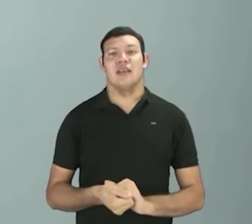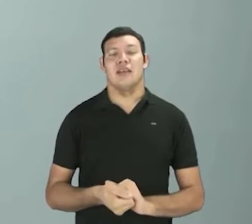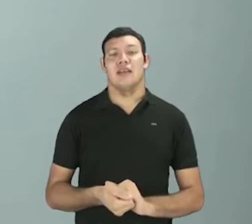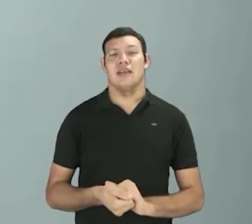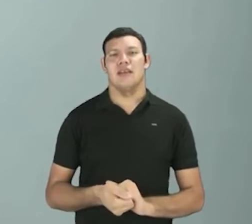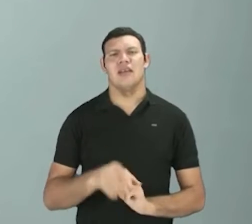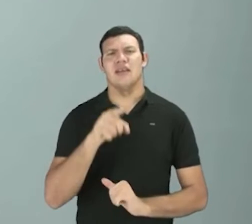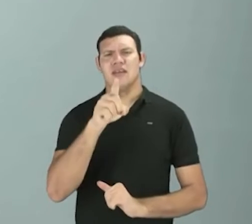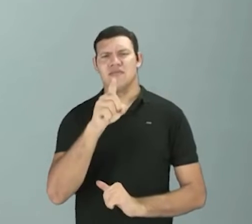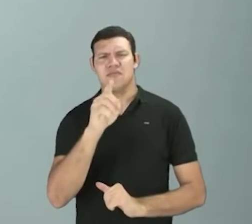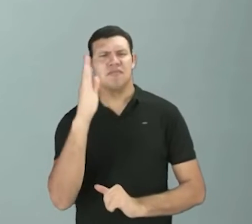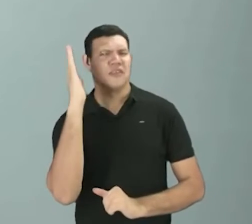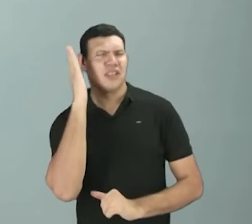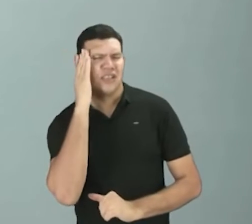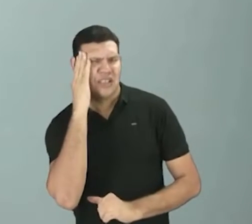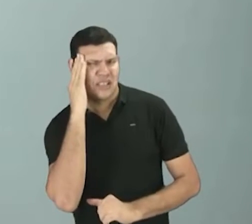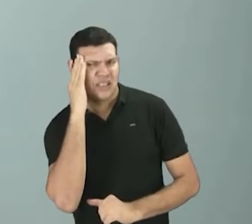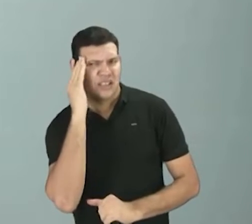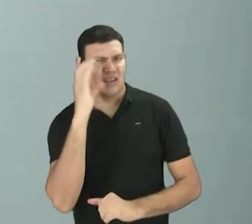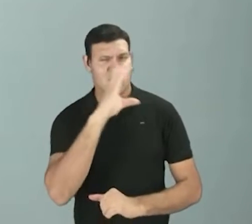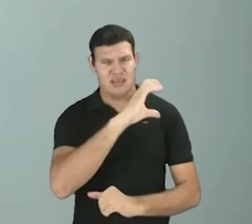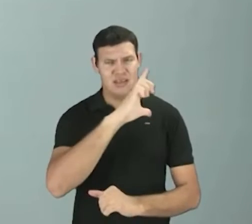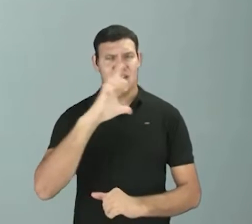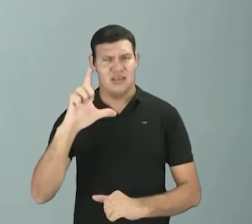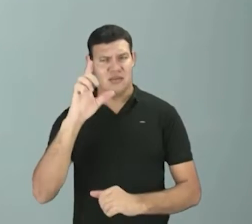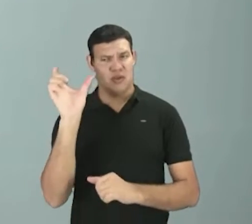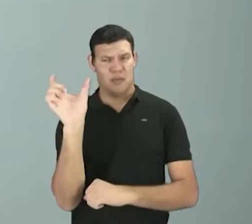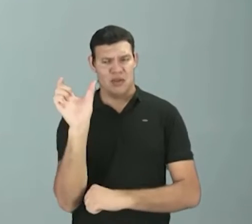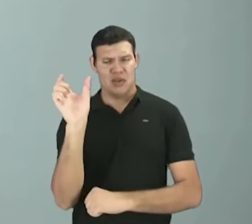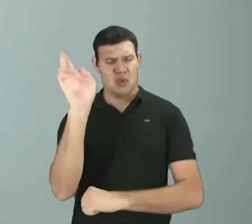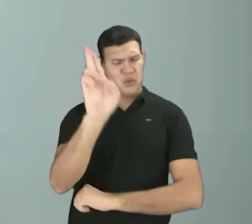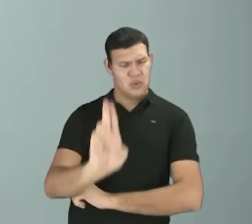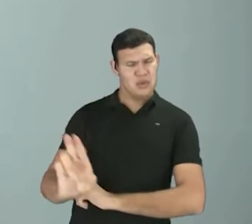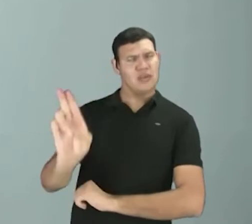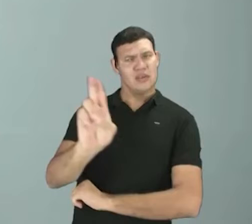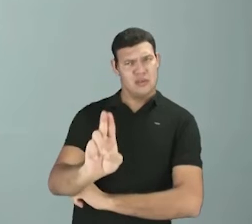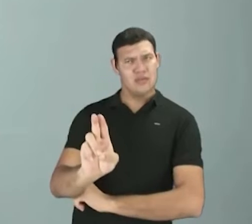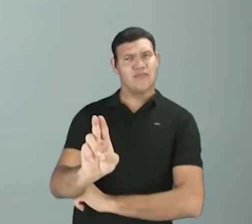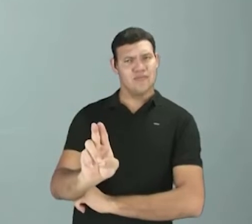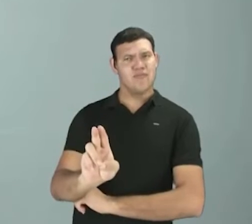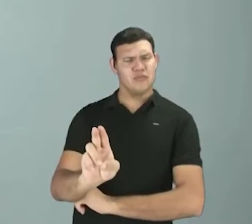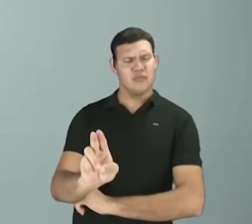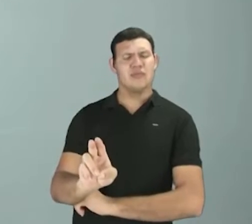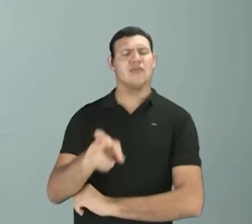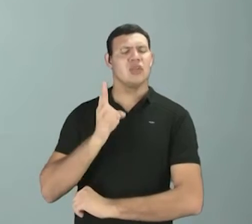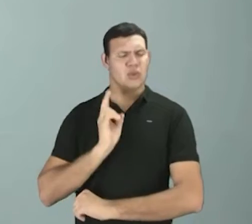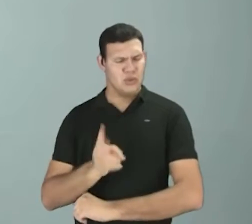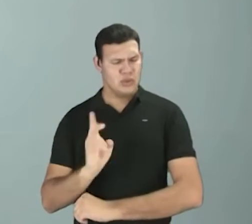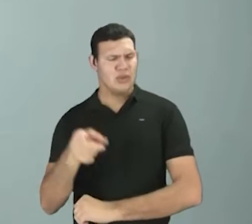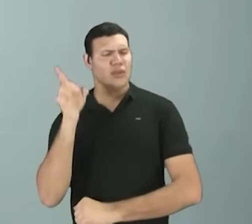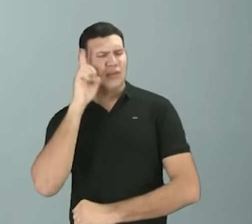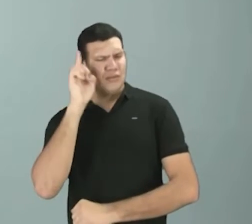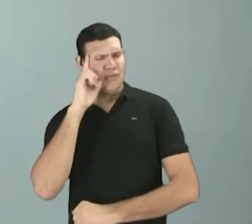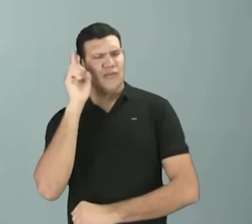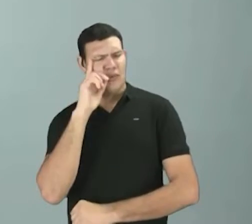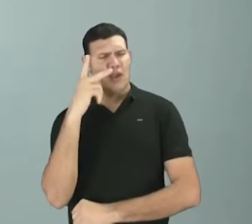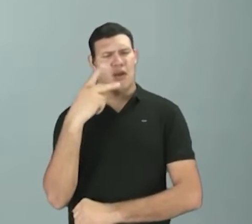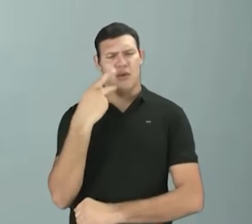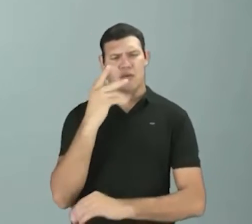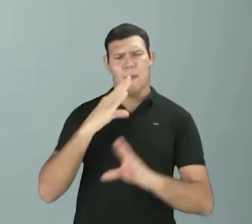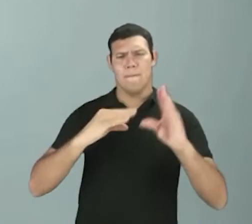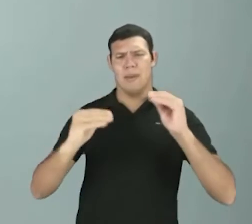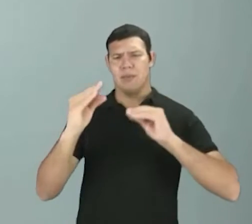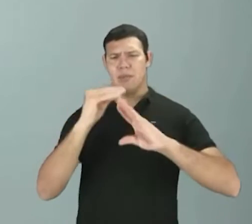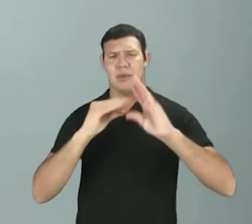saiba a classificação das palavras que você utiliza, você as utiliza no dia a dia, quando você, por exemplo, está falando